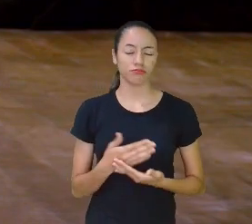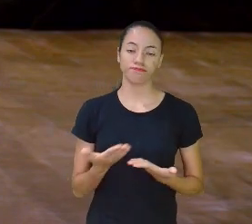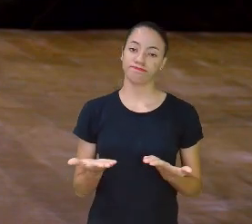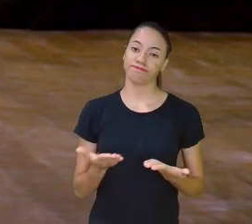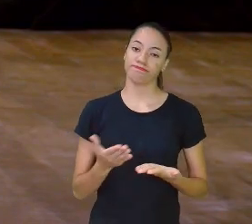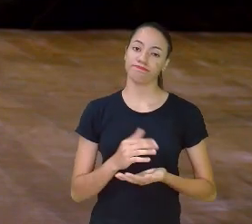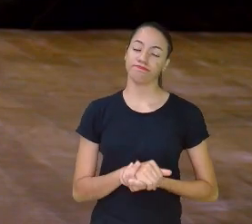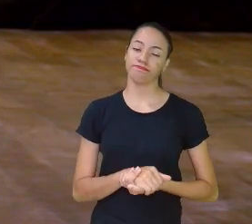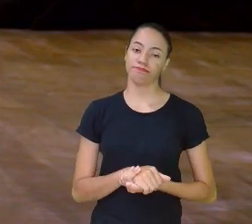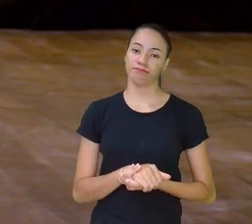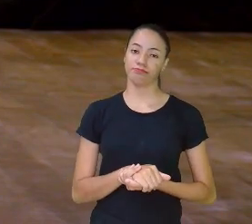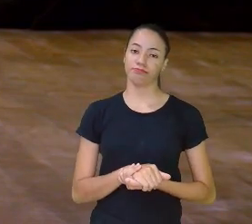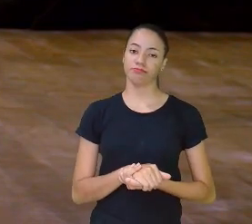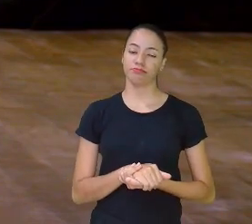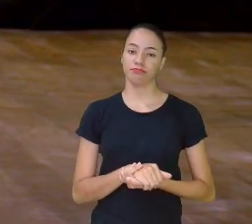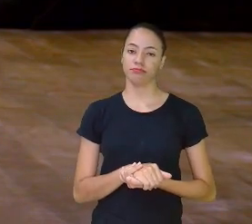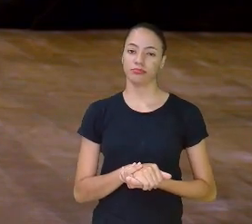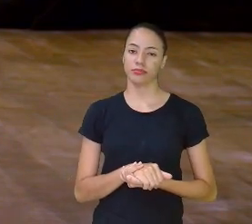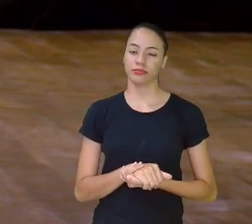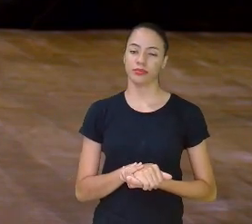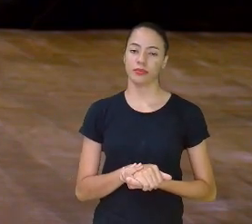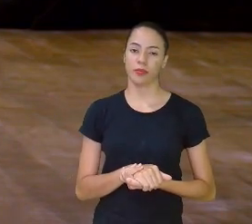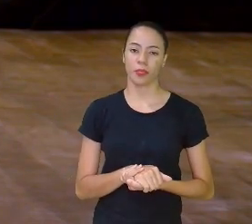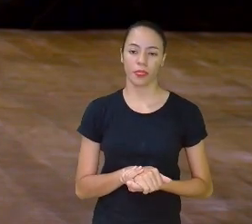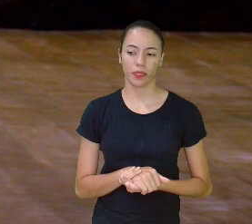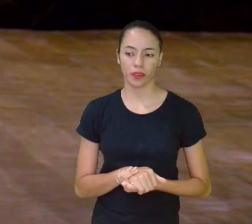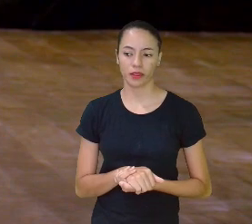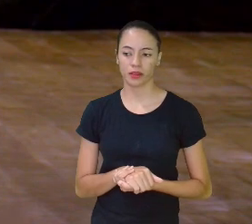Não escuto nada.